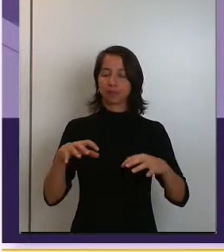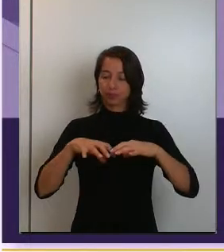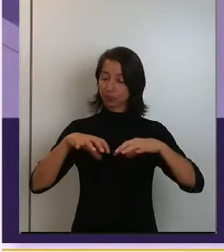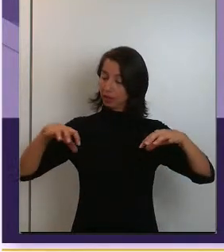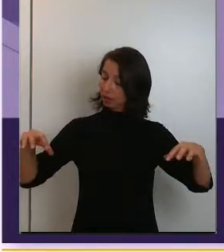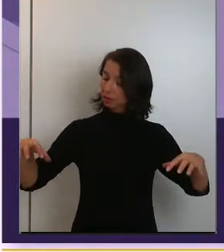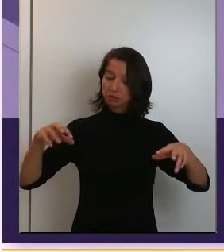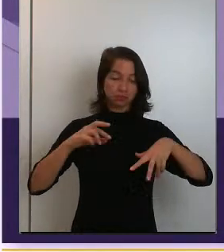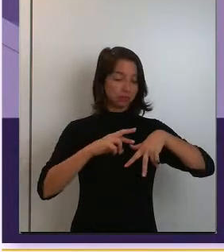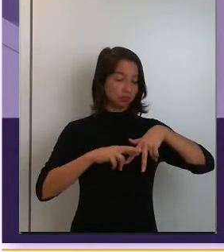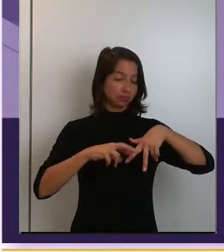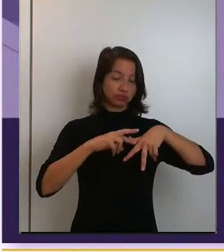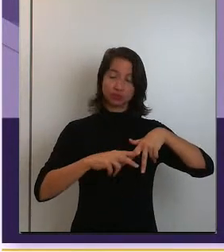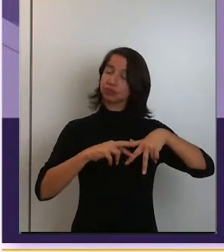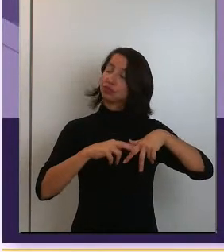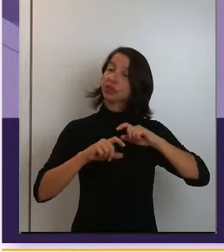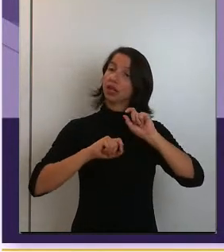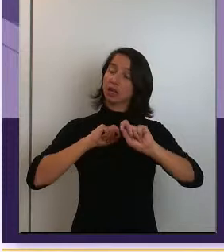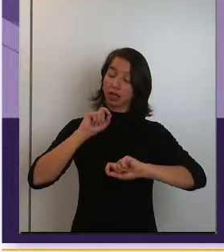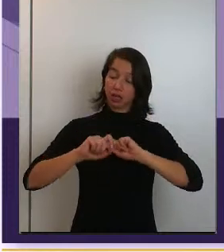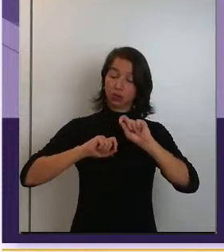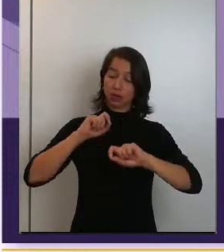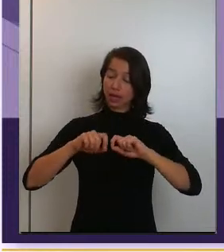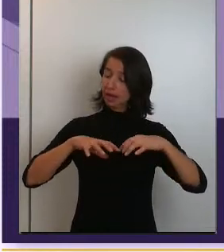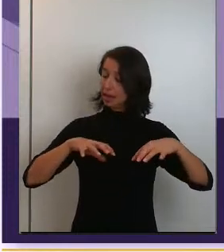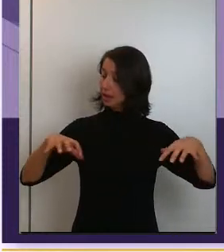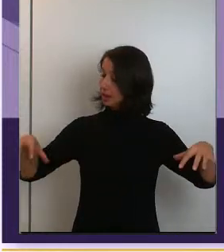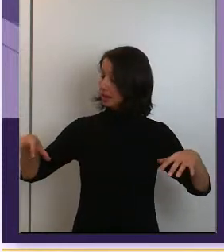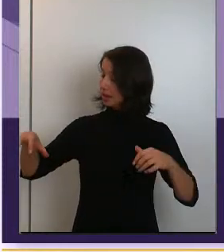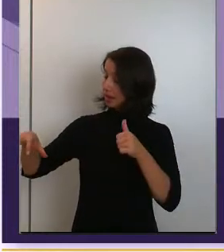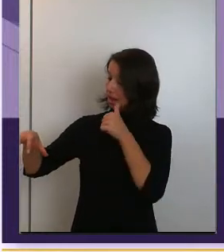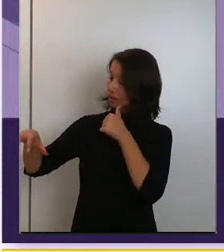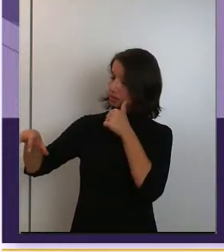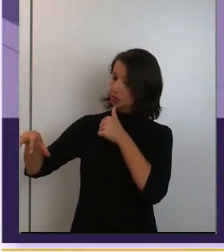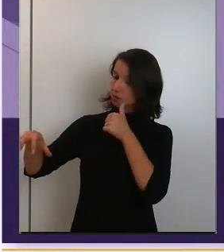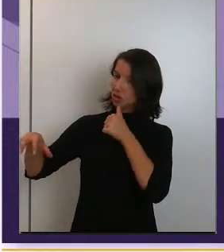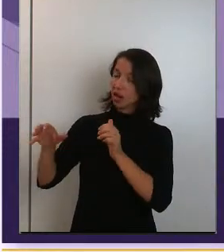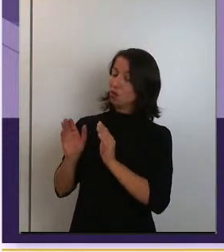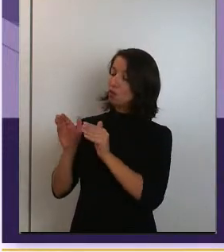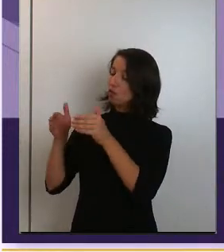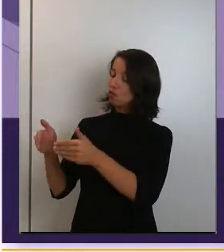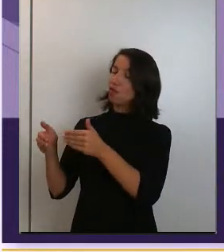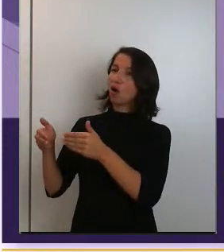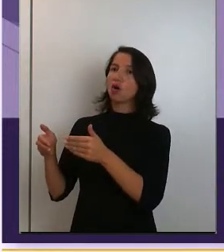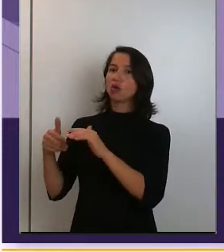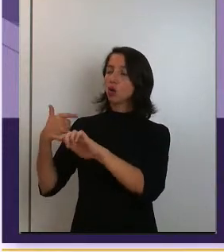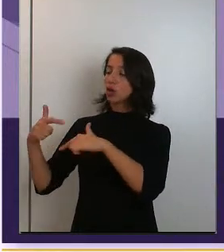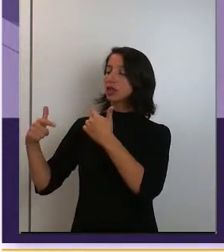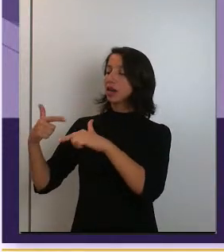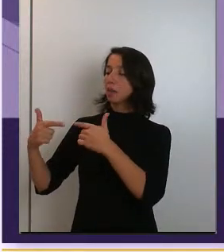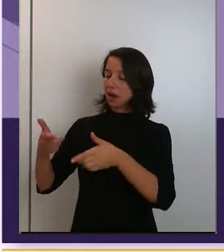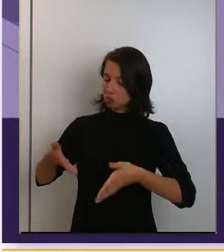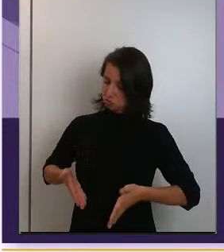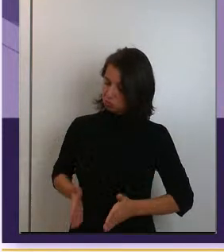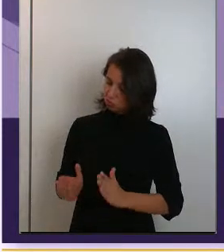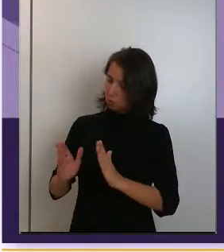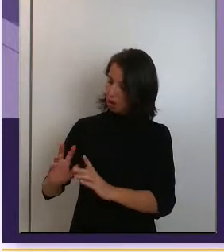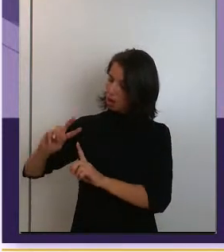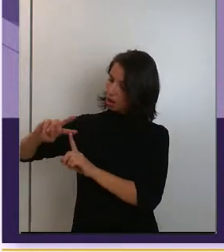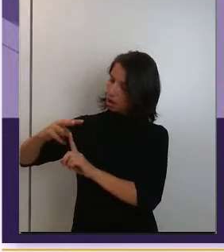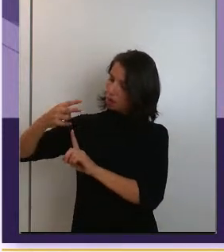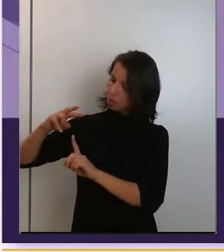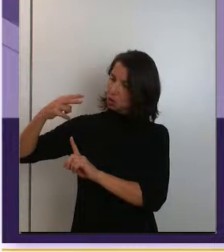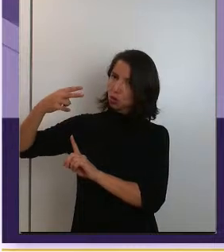gêneros muito forte, que as mulheres foram relegadas para o trabalho reprodutivo. E diante da desvalorização desse trabalho